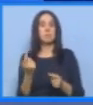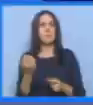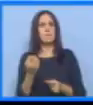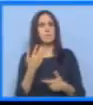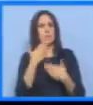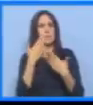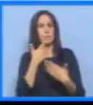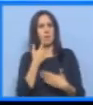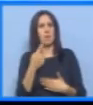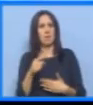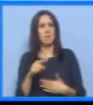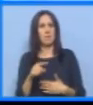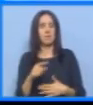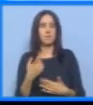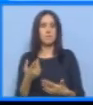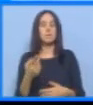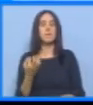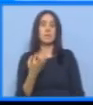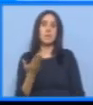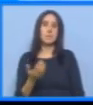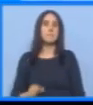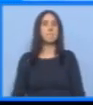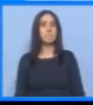certeza, e de maneira que é assim.